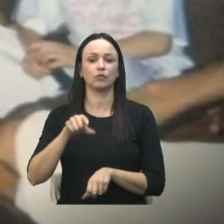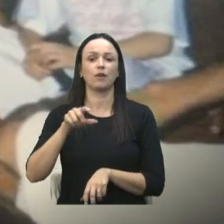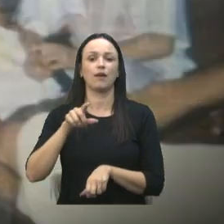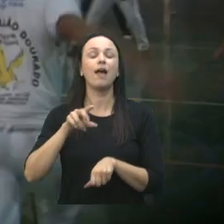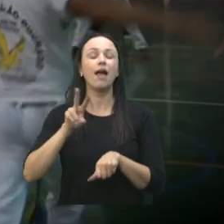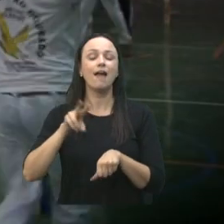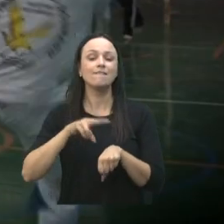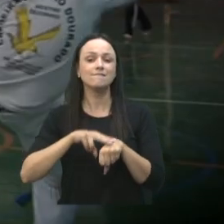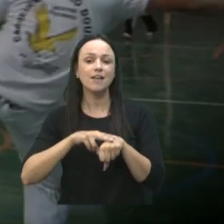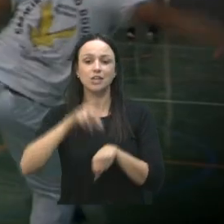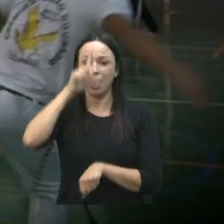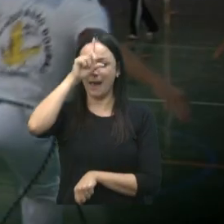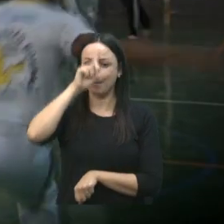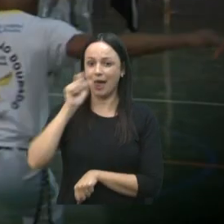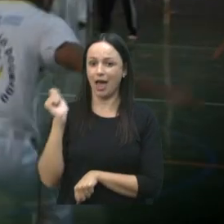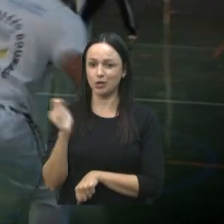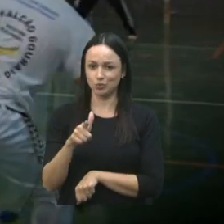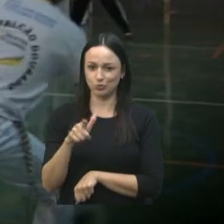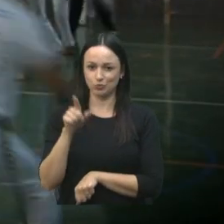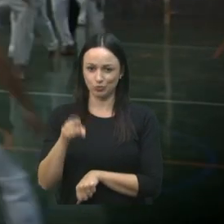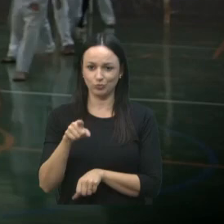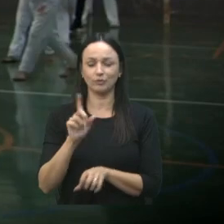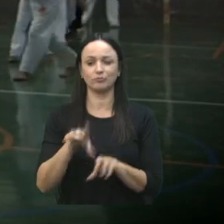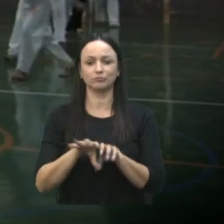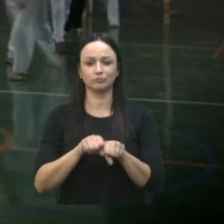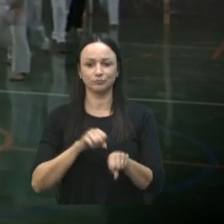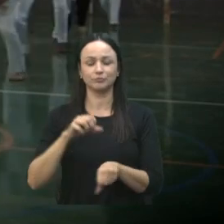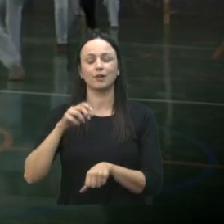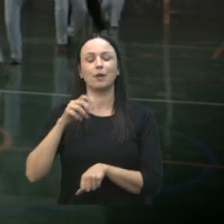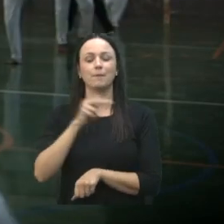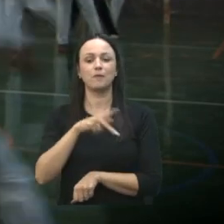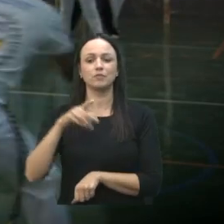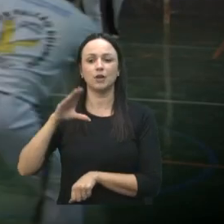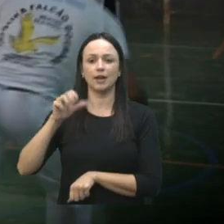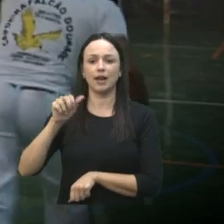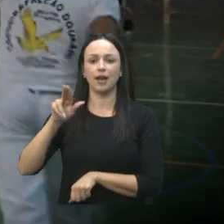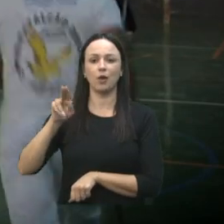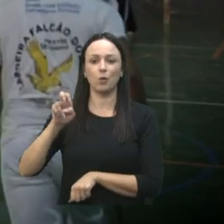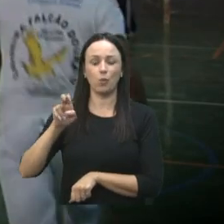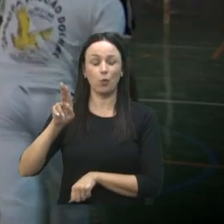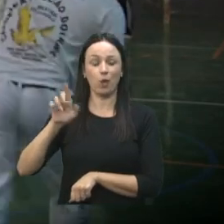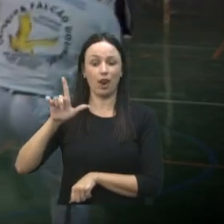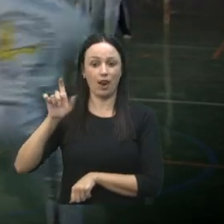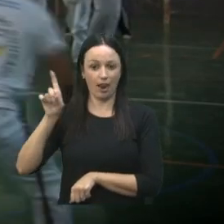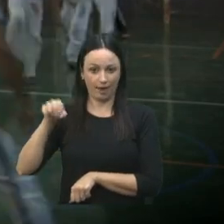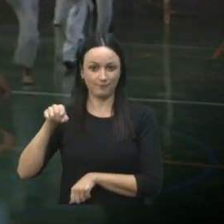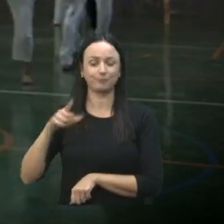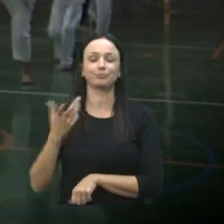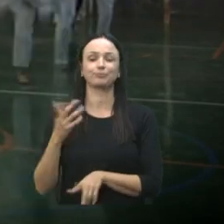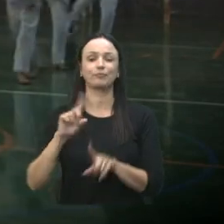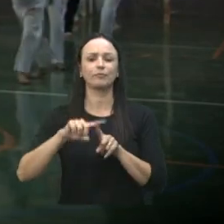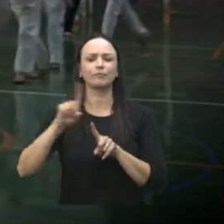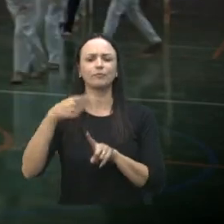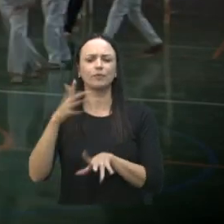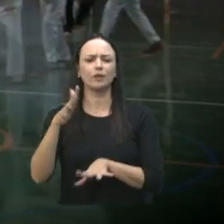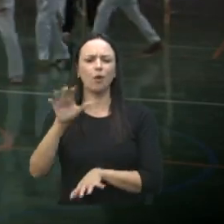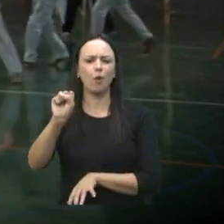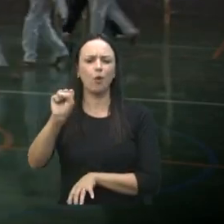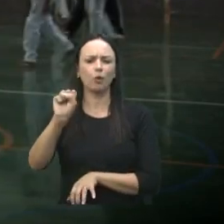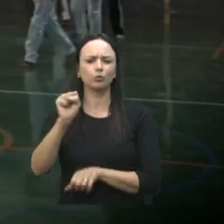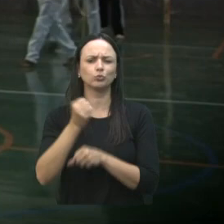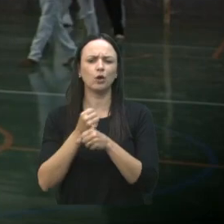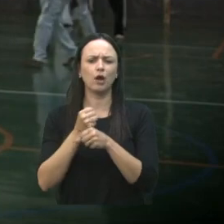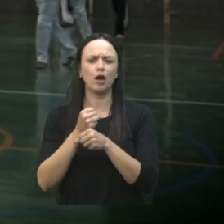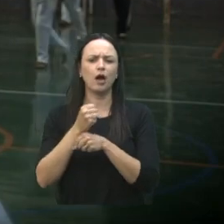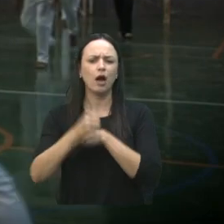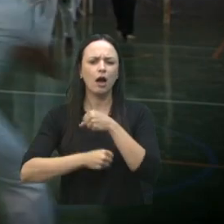amarelo e azul, que é o cordão formado com o mestre Caculé. Aí treinando com o mestre Caculé, fiquei mais ou menos 8 anos com